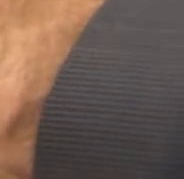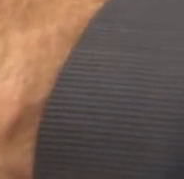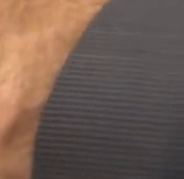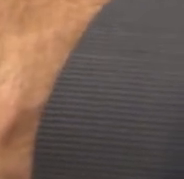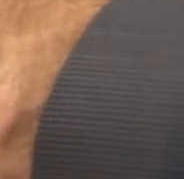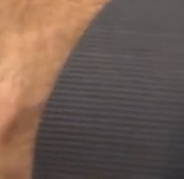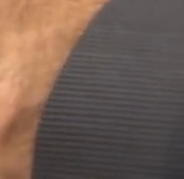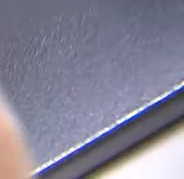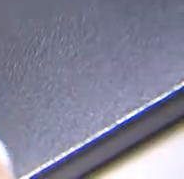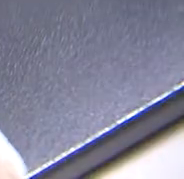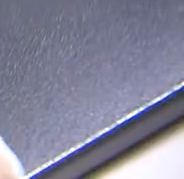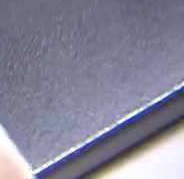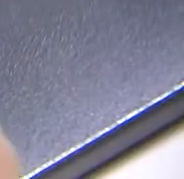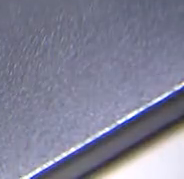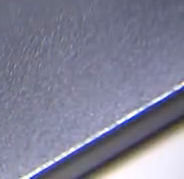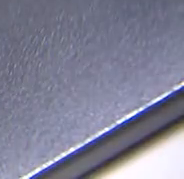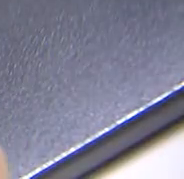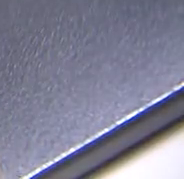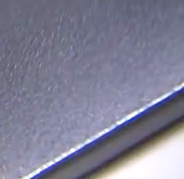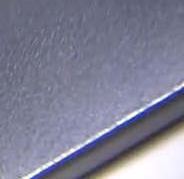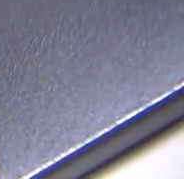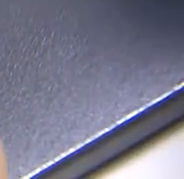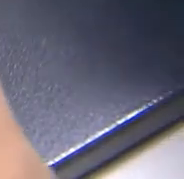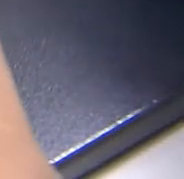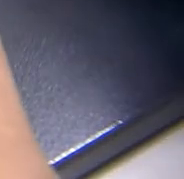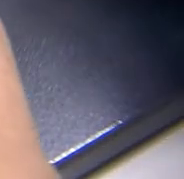que estava em apuração, motivo pelo qual não se